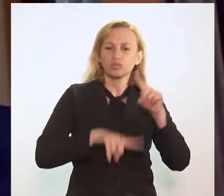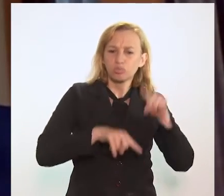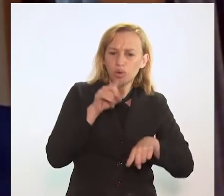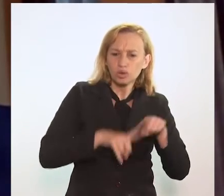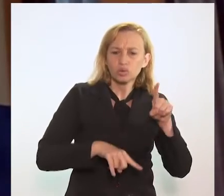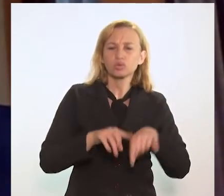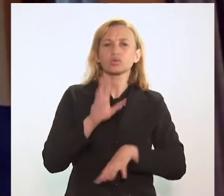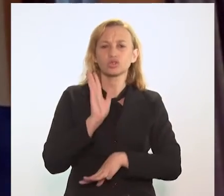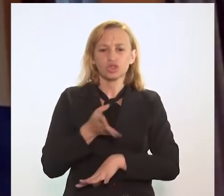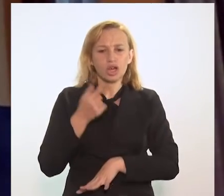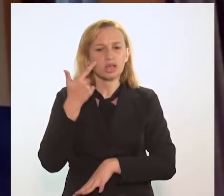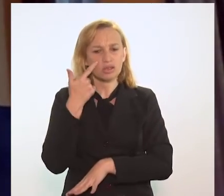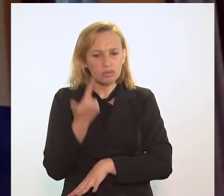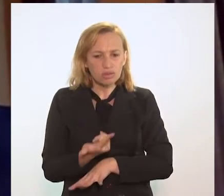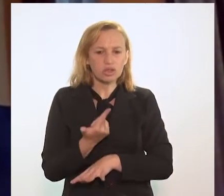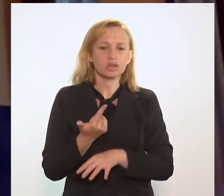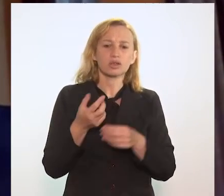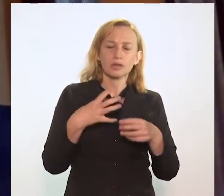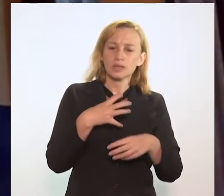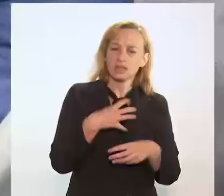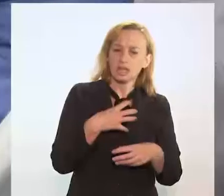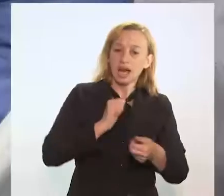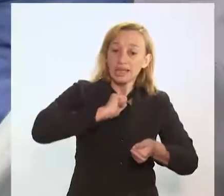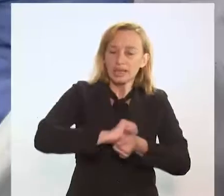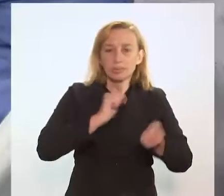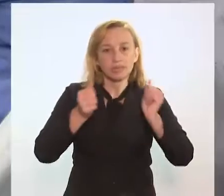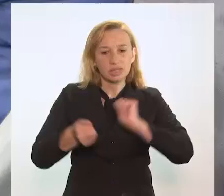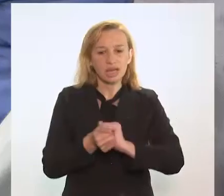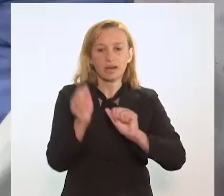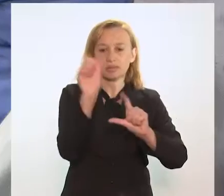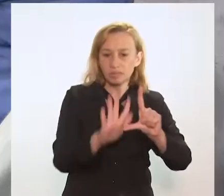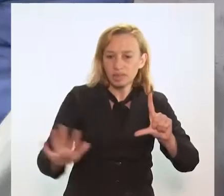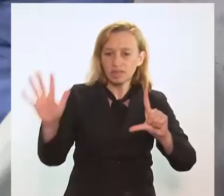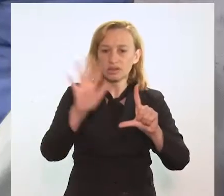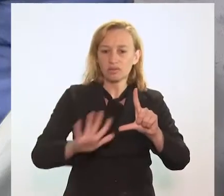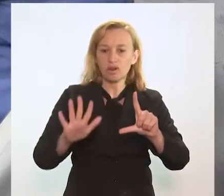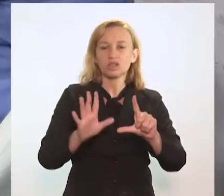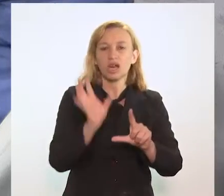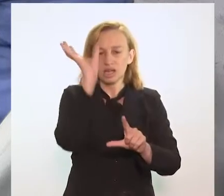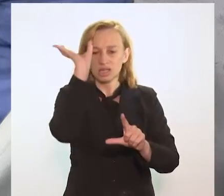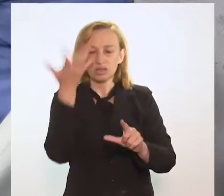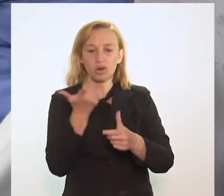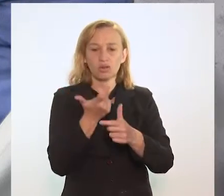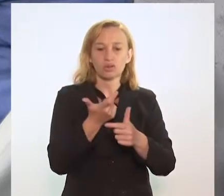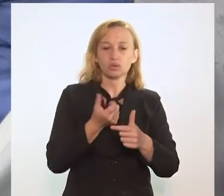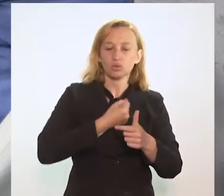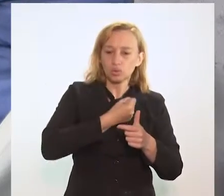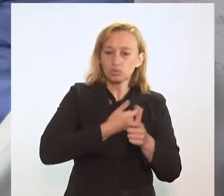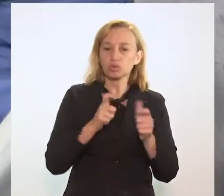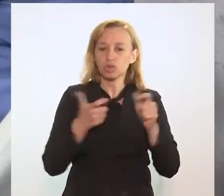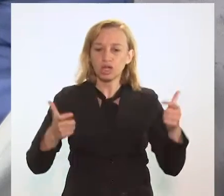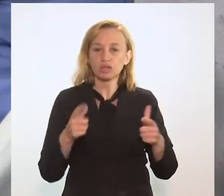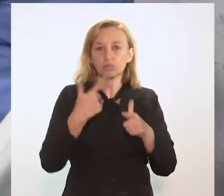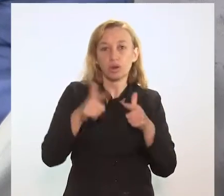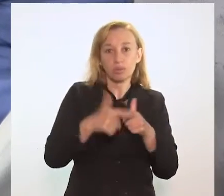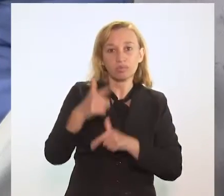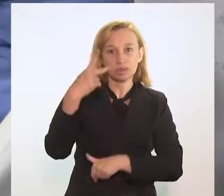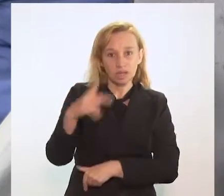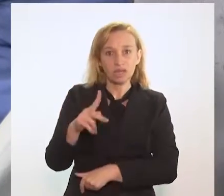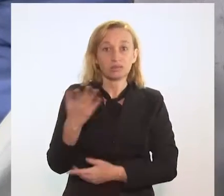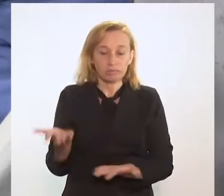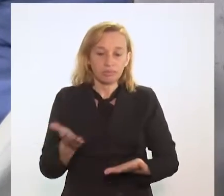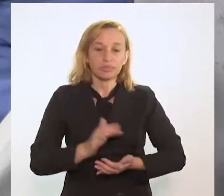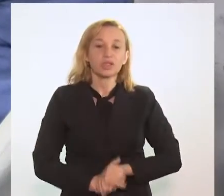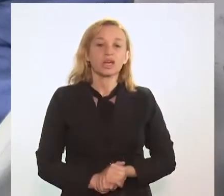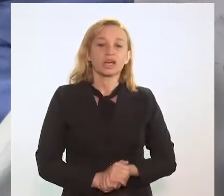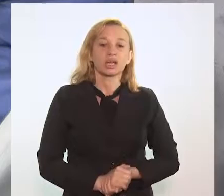tem muito material, eles estão muito bem assistidos nesse sentido, em adotar plataformas que já resolvem grande parte